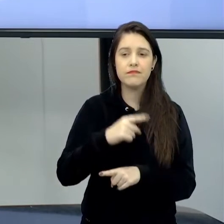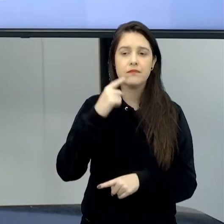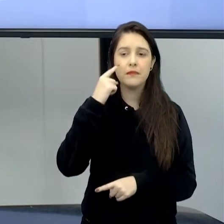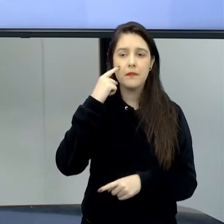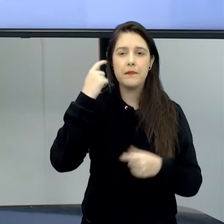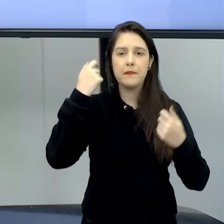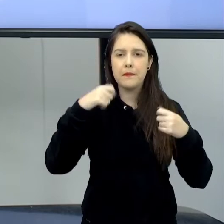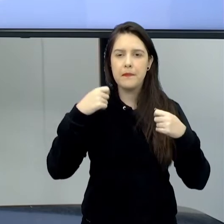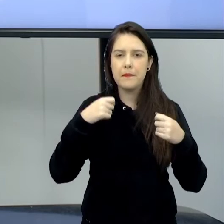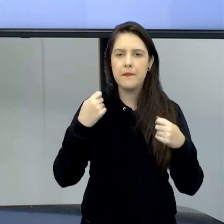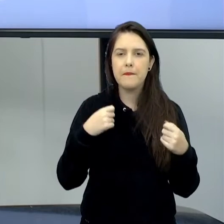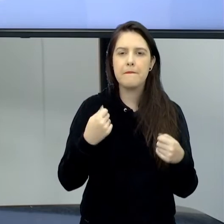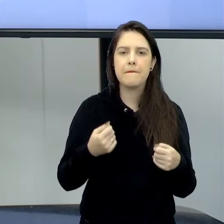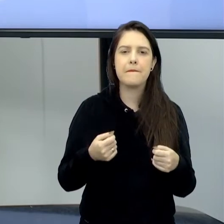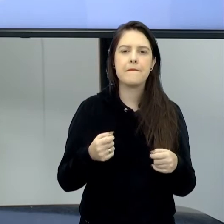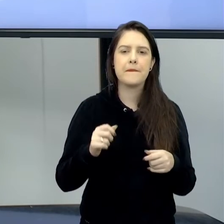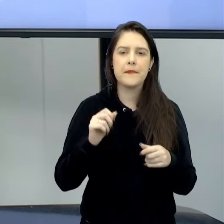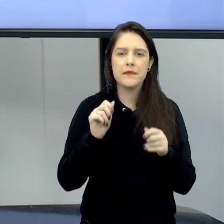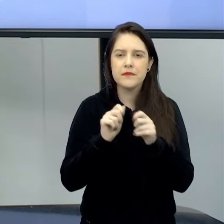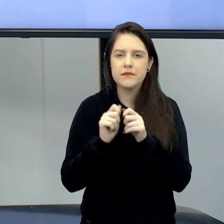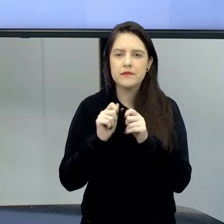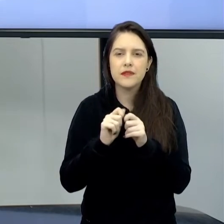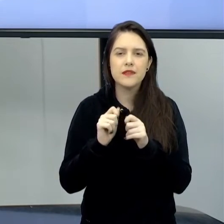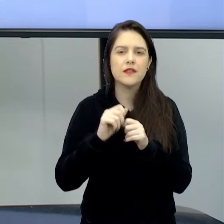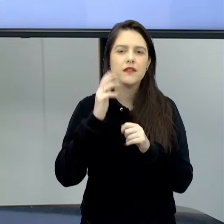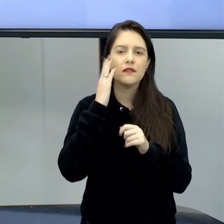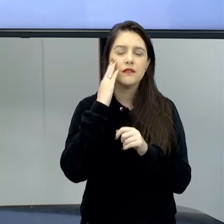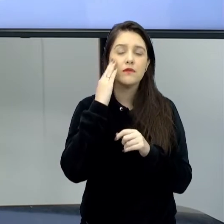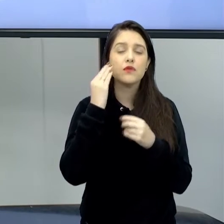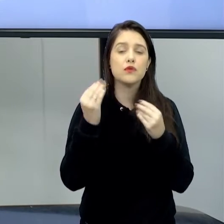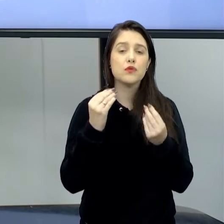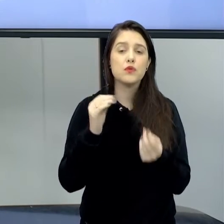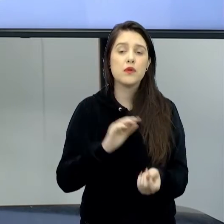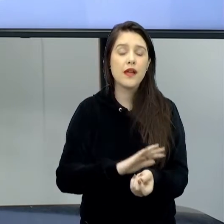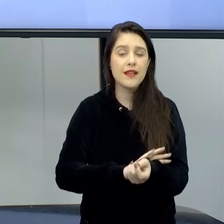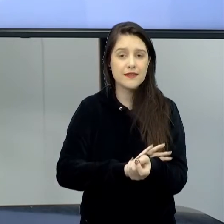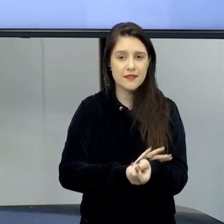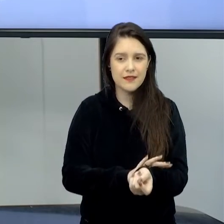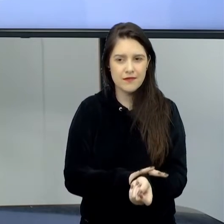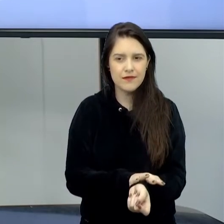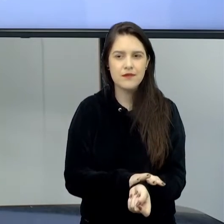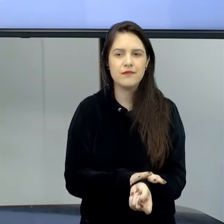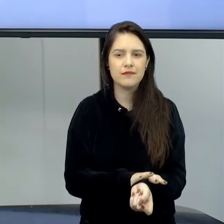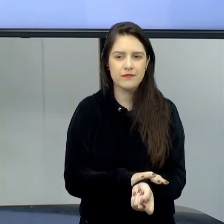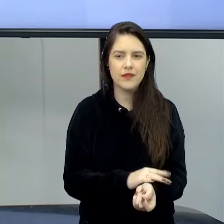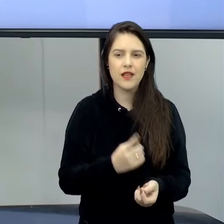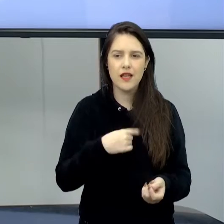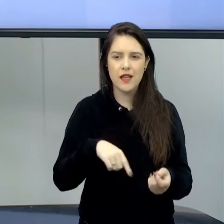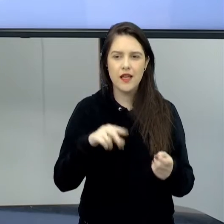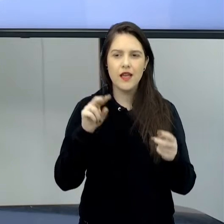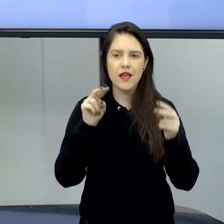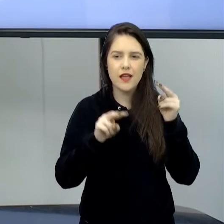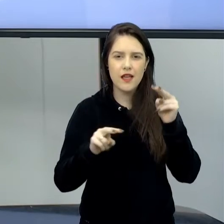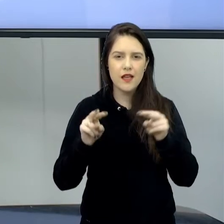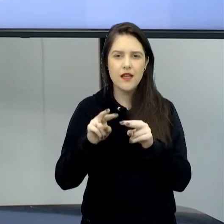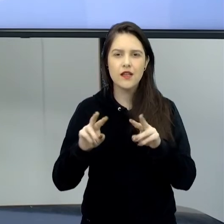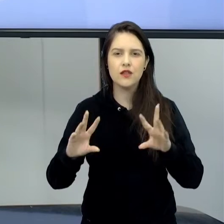precisa começar a pensar nessa questão da cultura do racismo e levando também aí para esse